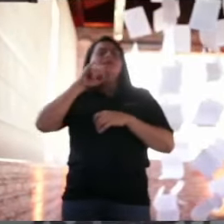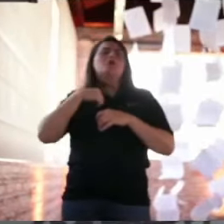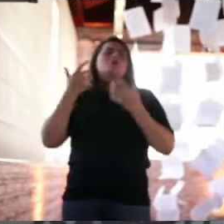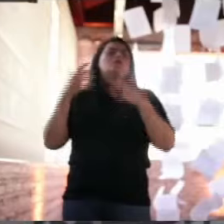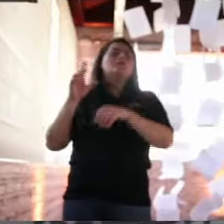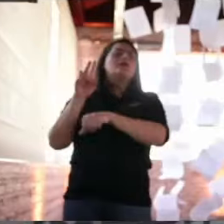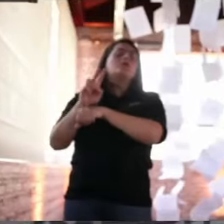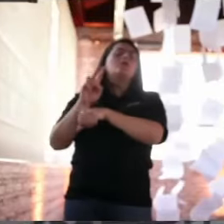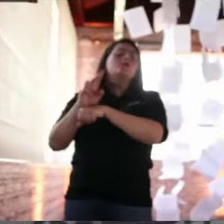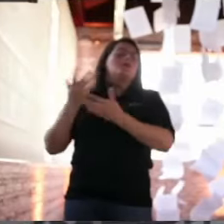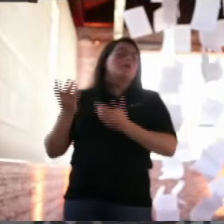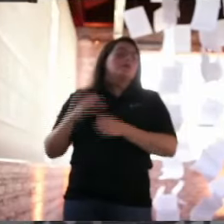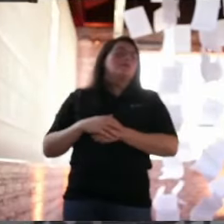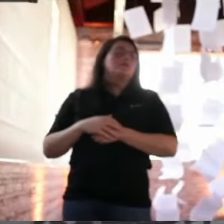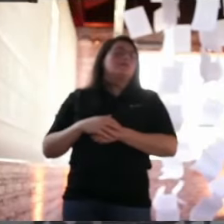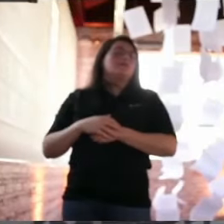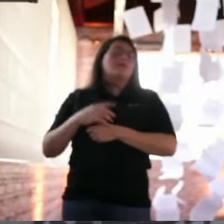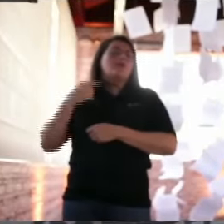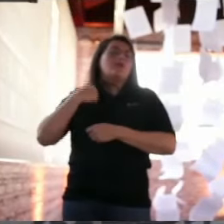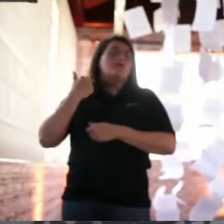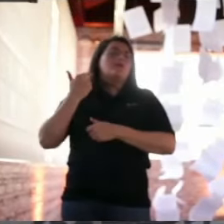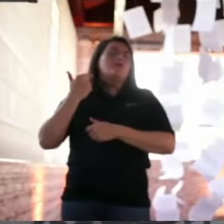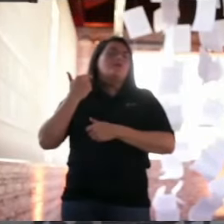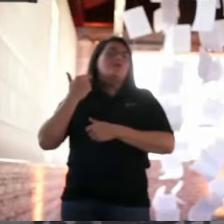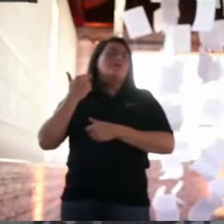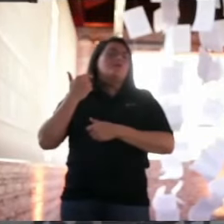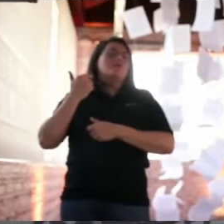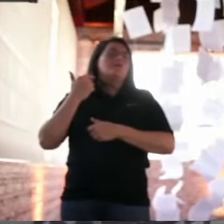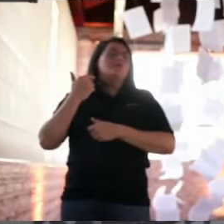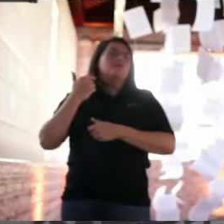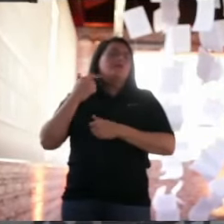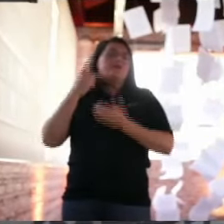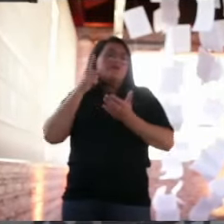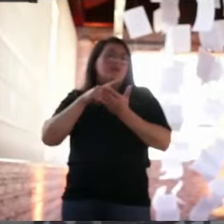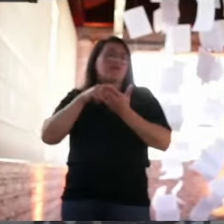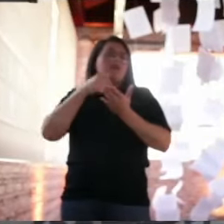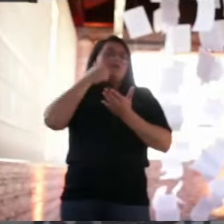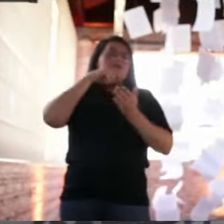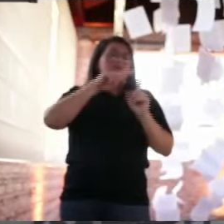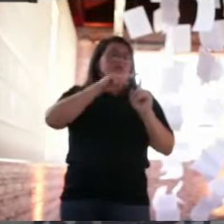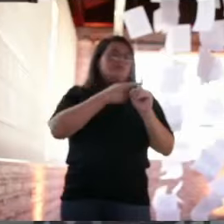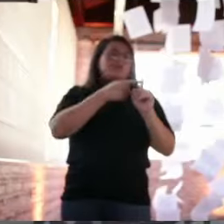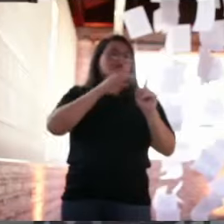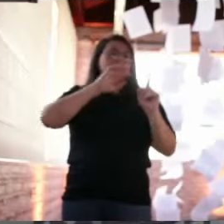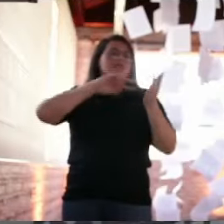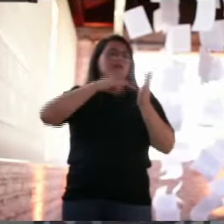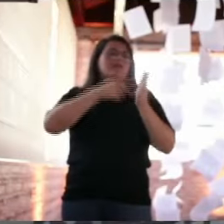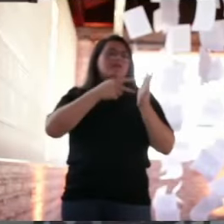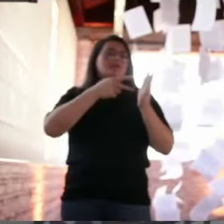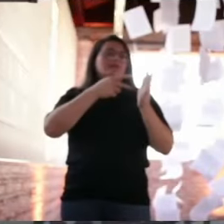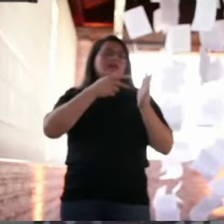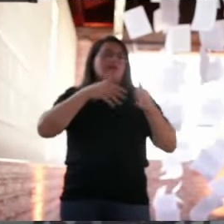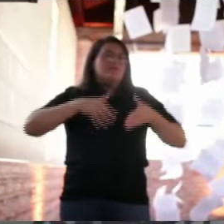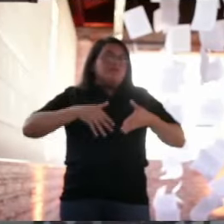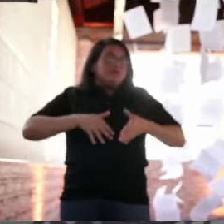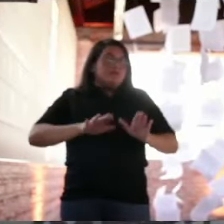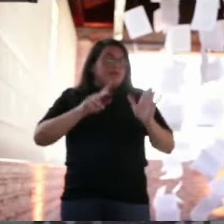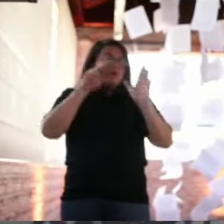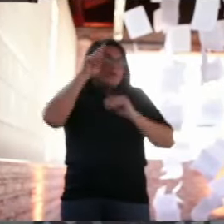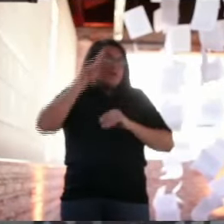cuidar né não necessariamente maternar está ligado a ter filhos mas no sentido de cuidar porque muito